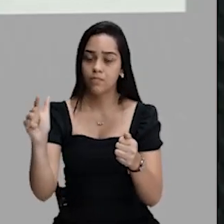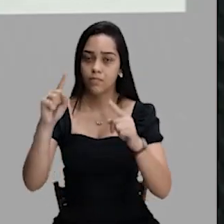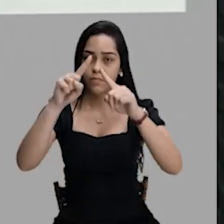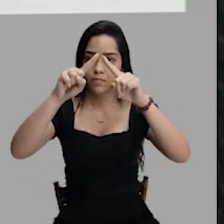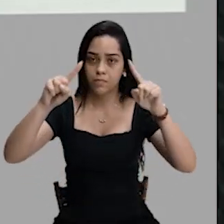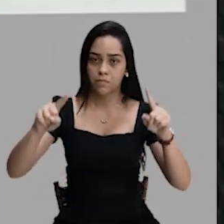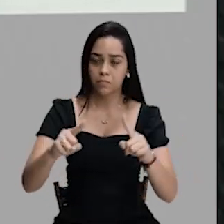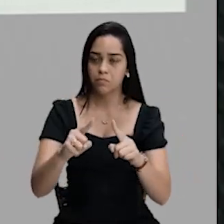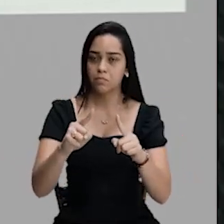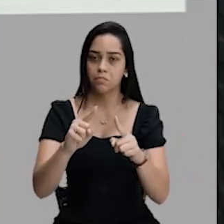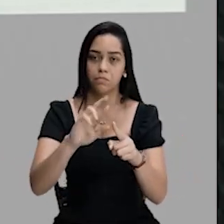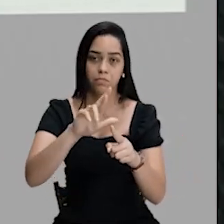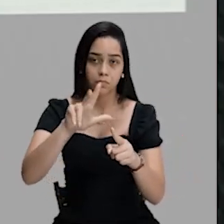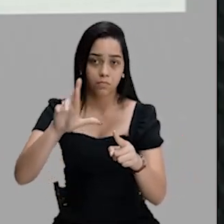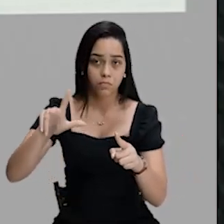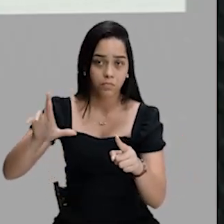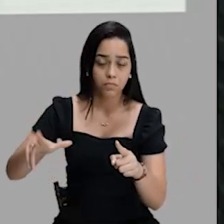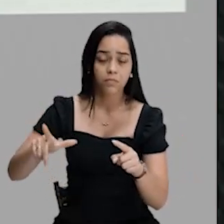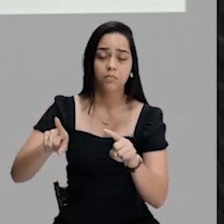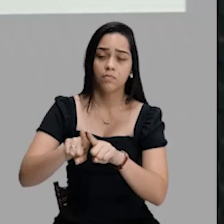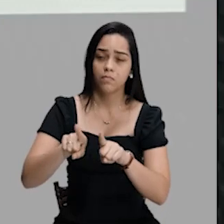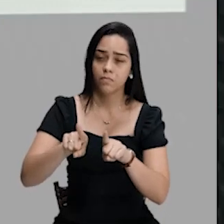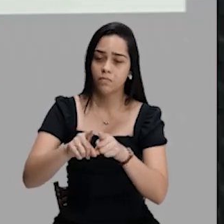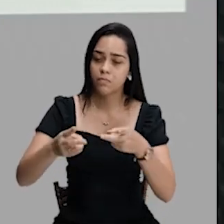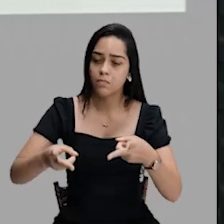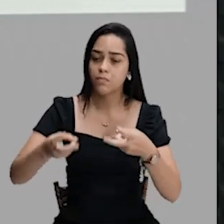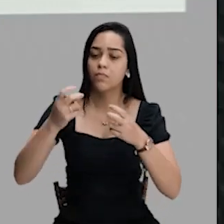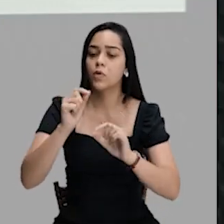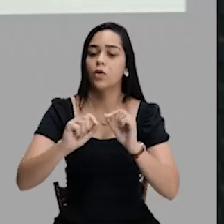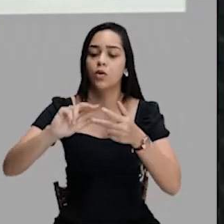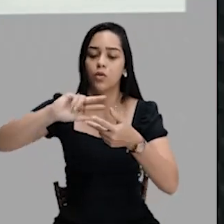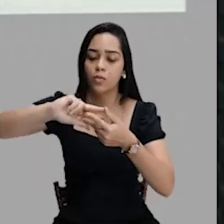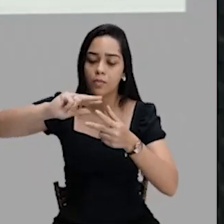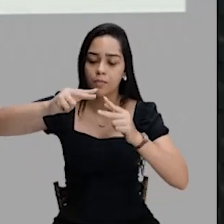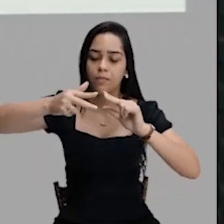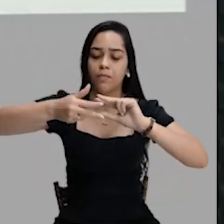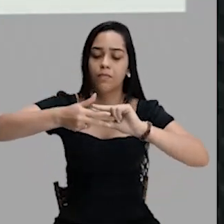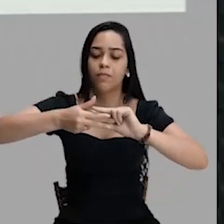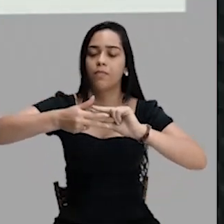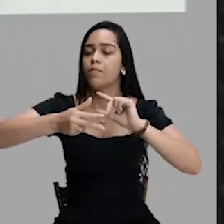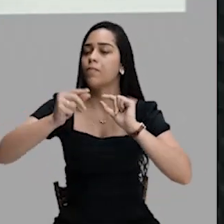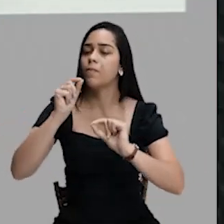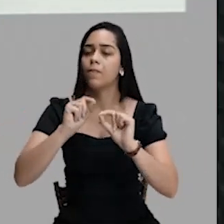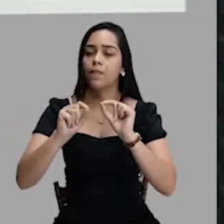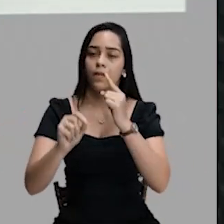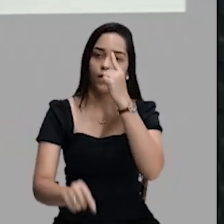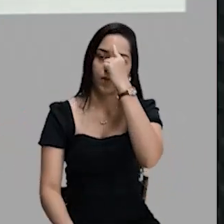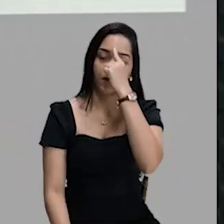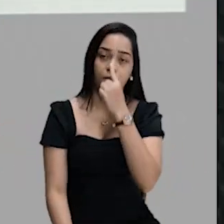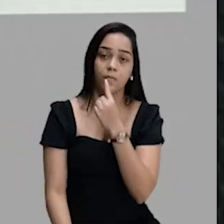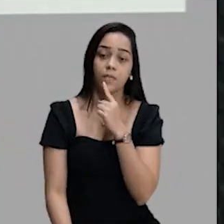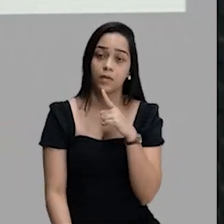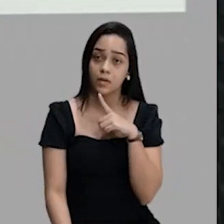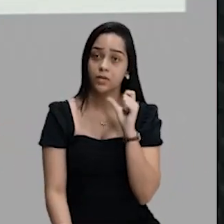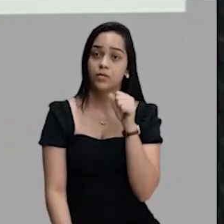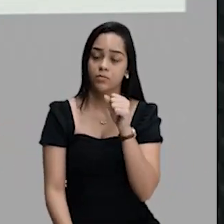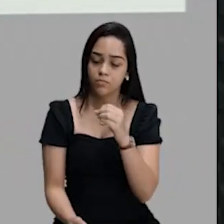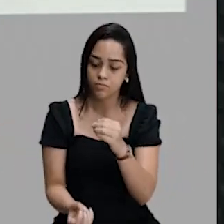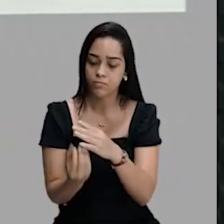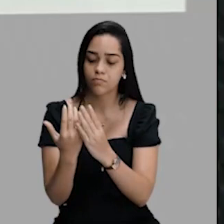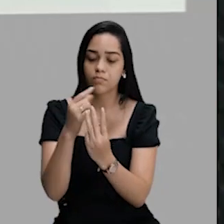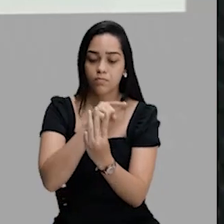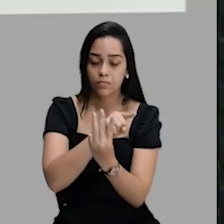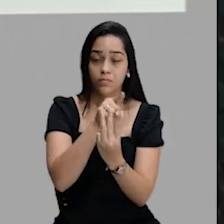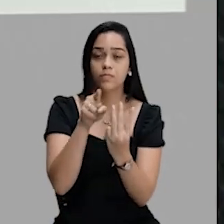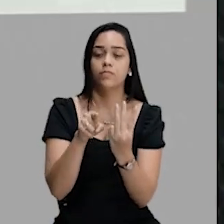geométricas conhecidas. Tá? E a gente vai ver aqui que o poliedro, ele é uma figura que é formada por esses